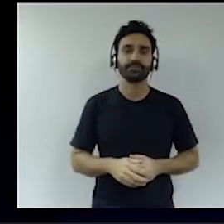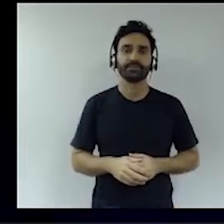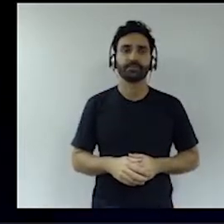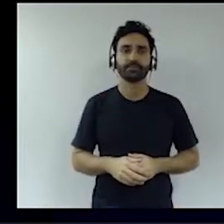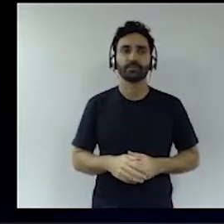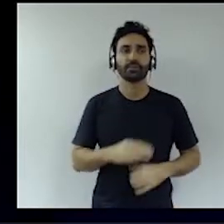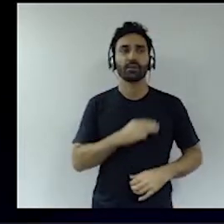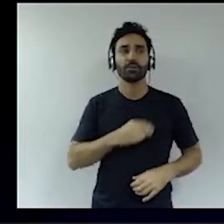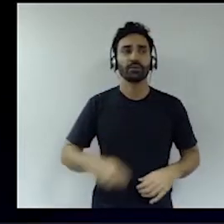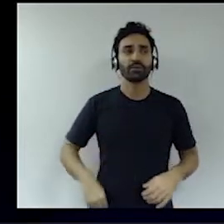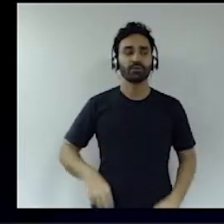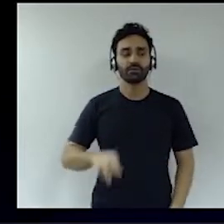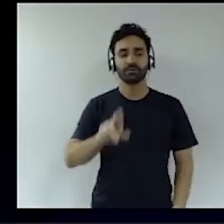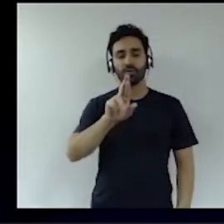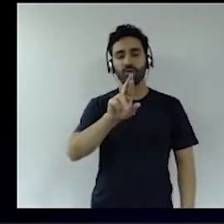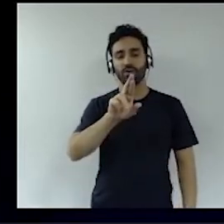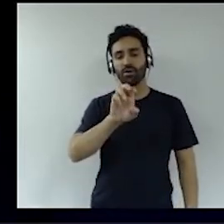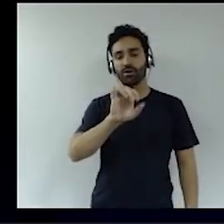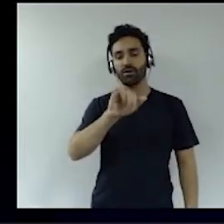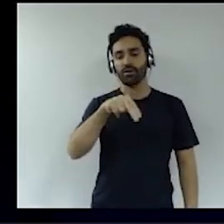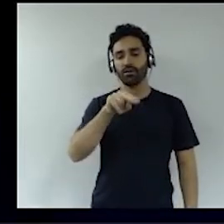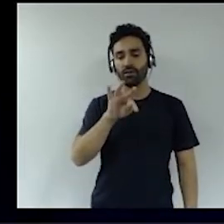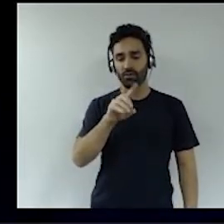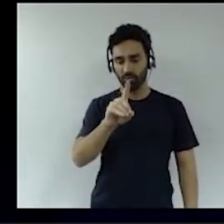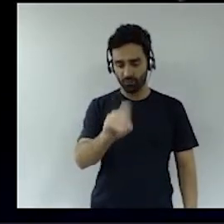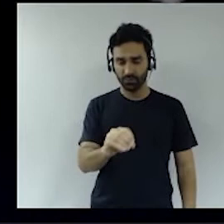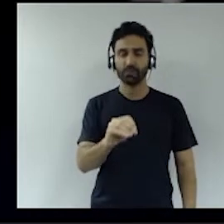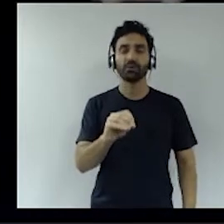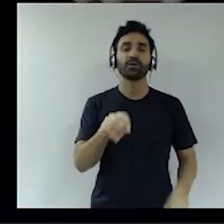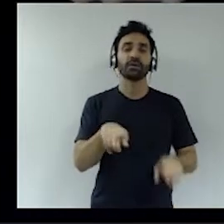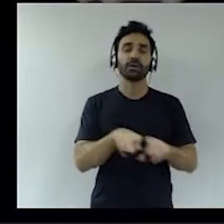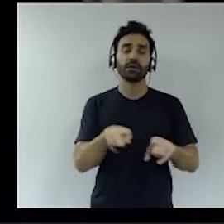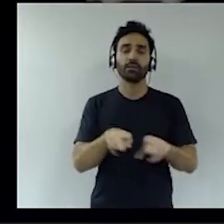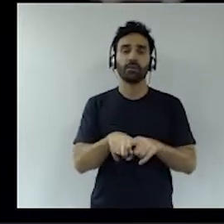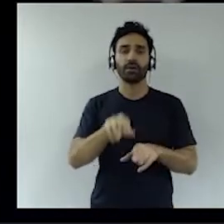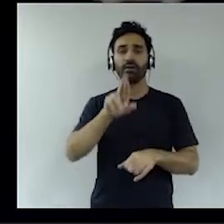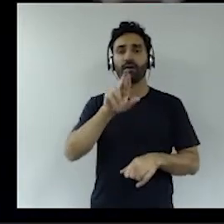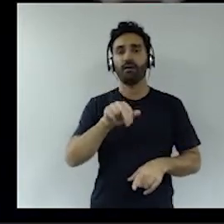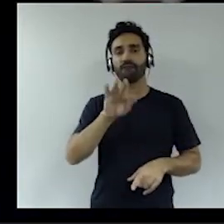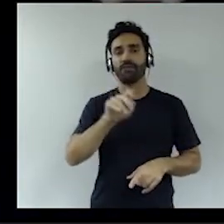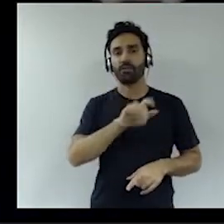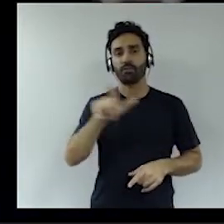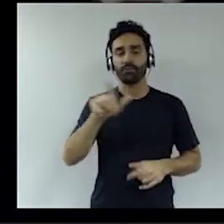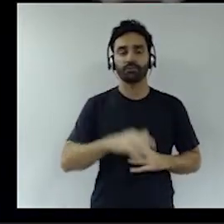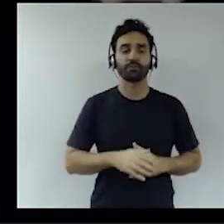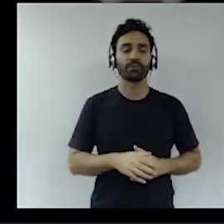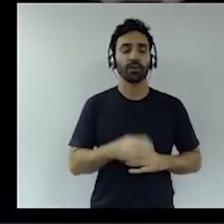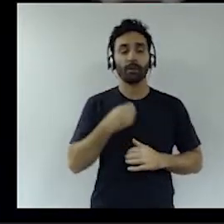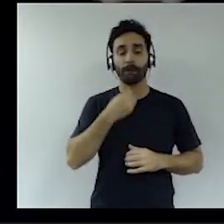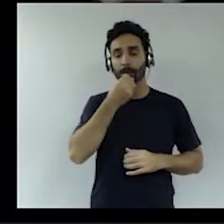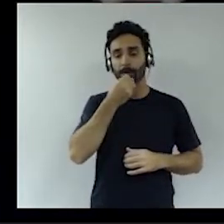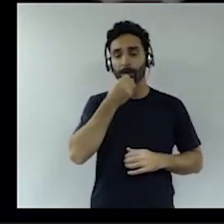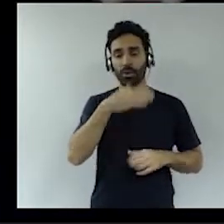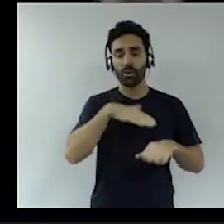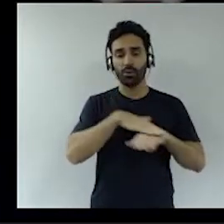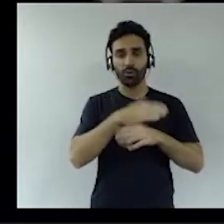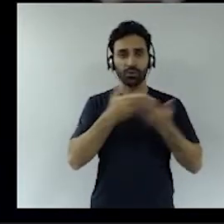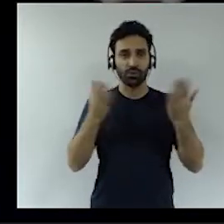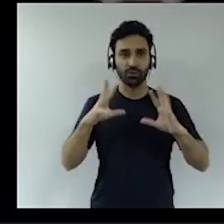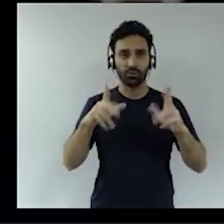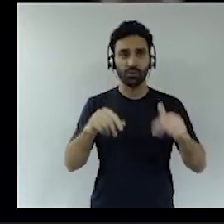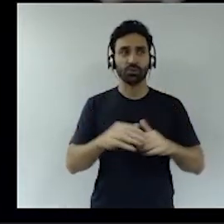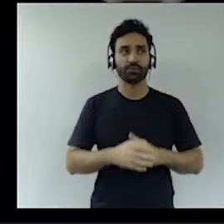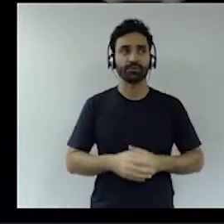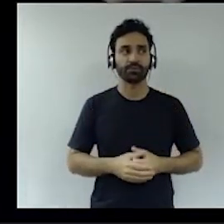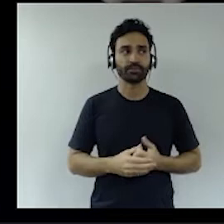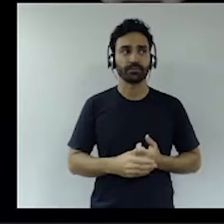ministro Reinaldo Soares da Fonseca e ao nosso moderador, Rafael Ponte de Miranda. Boa noite a todos. Muito bem.